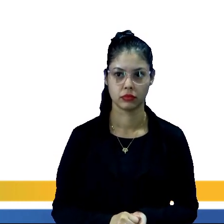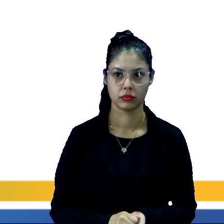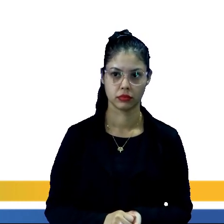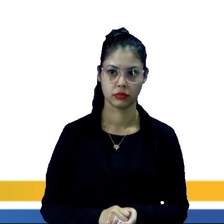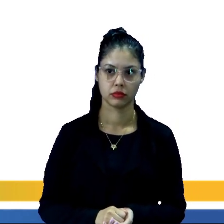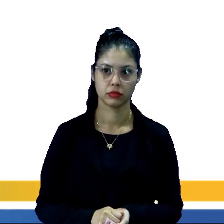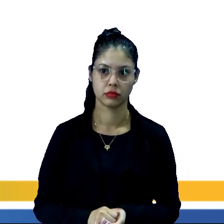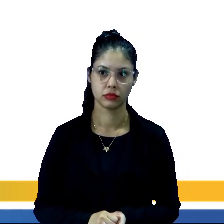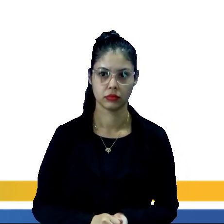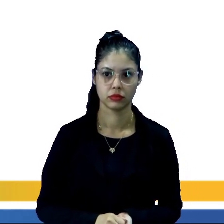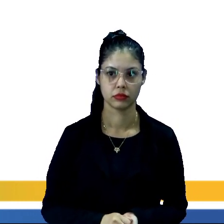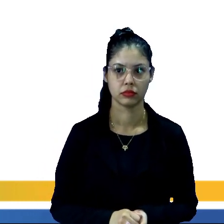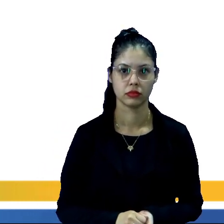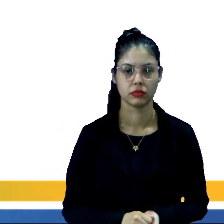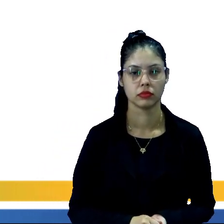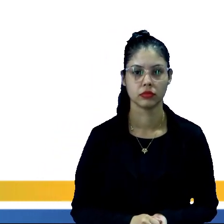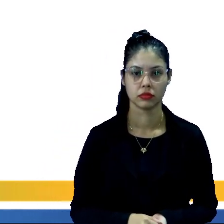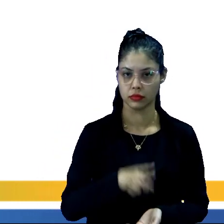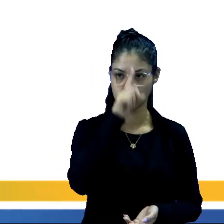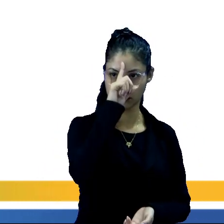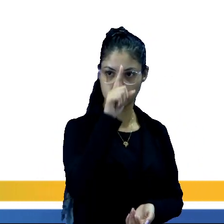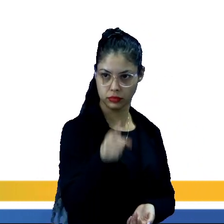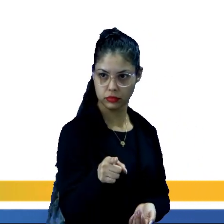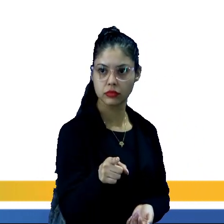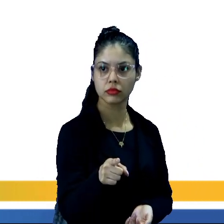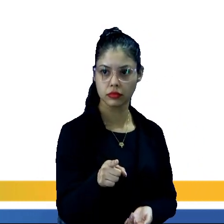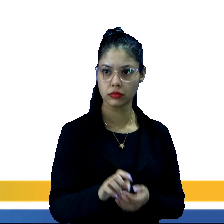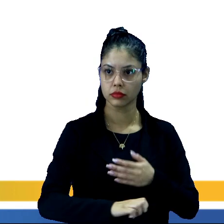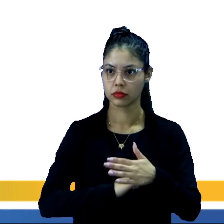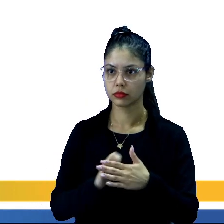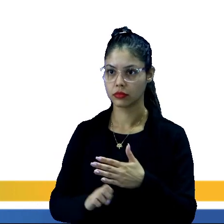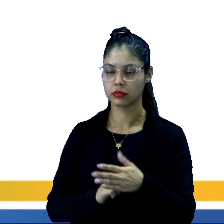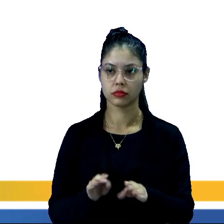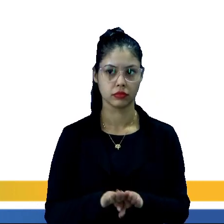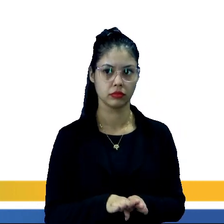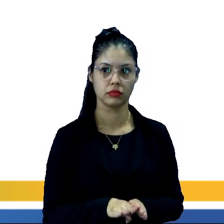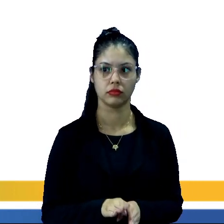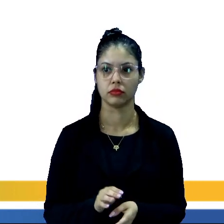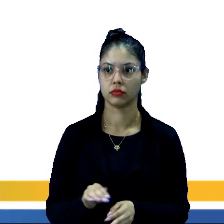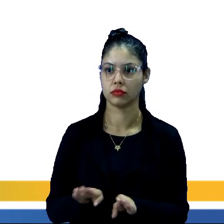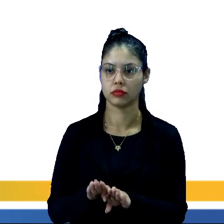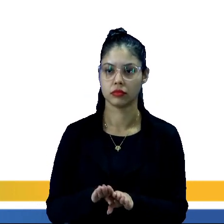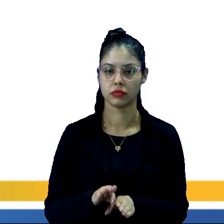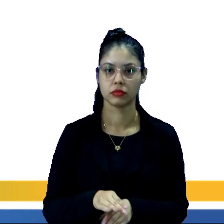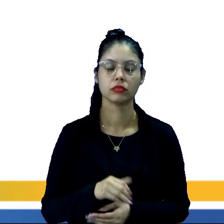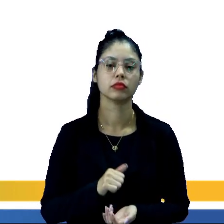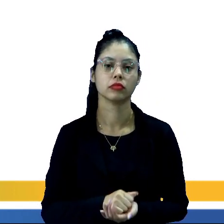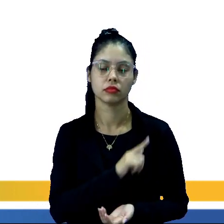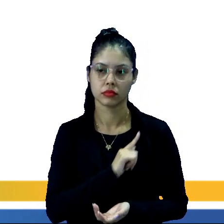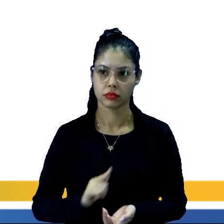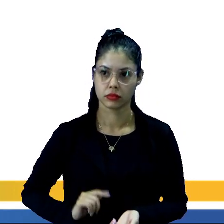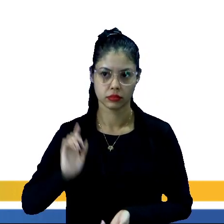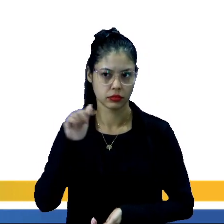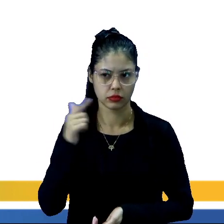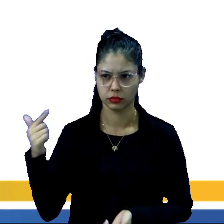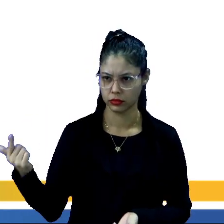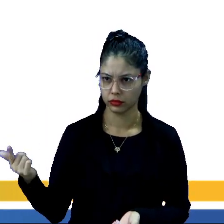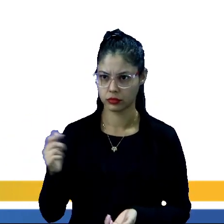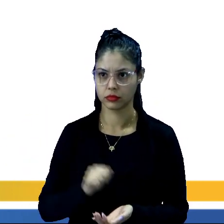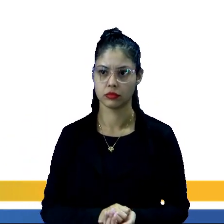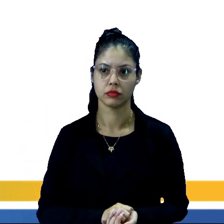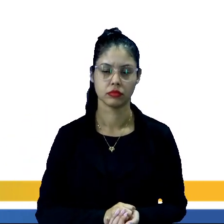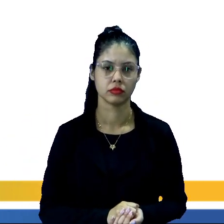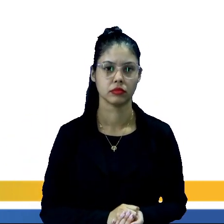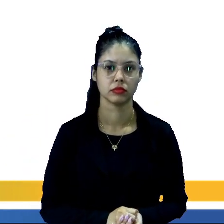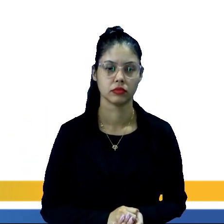né, entre donos, né, sobre empresários contra, né, membros de governo, essa